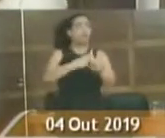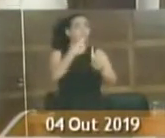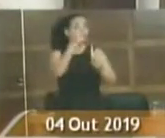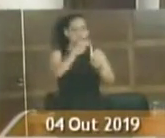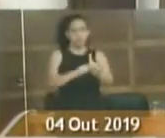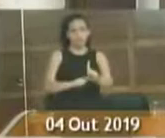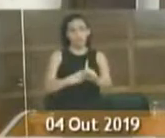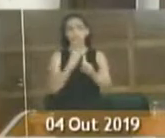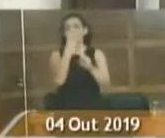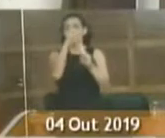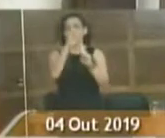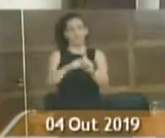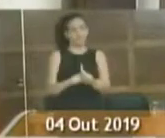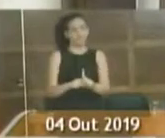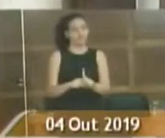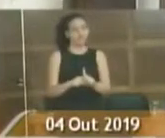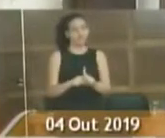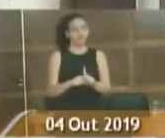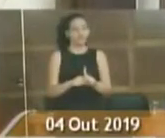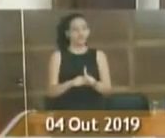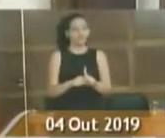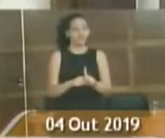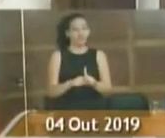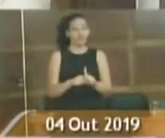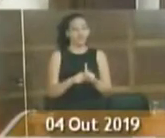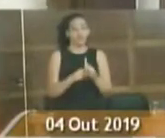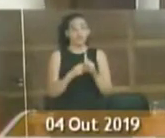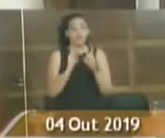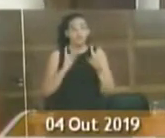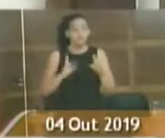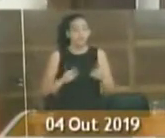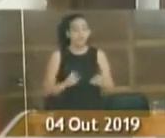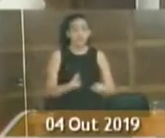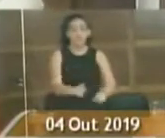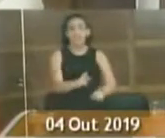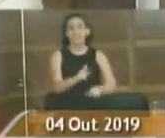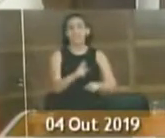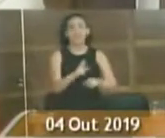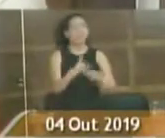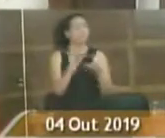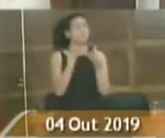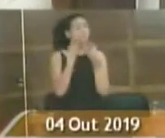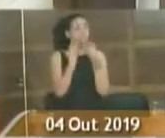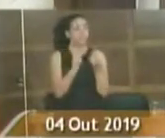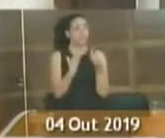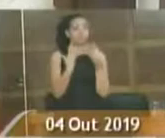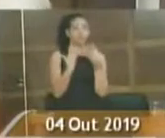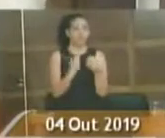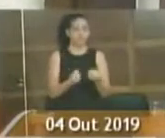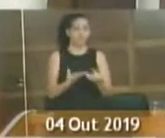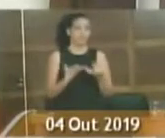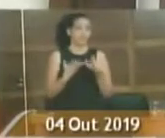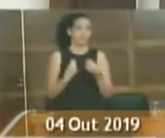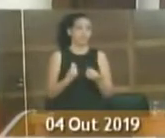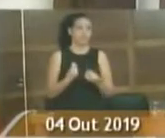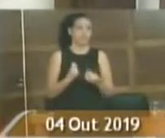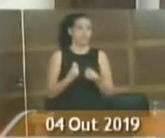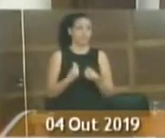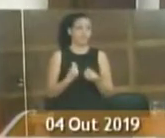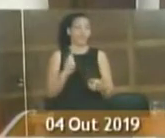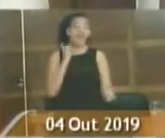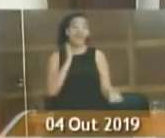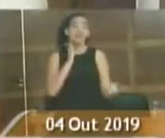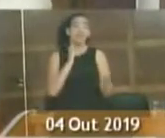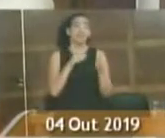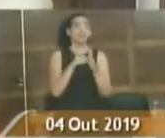2 meses, 3 meses. 3 meses para um câncer é muita coisa. Aí, até que a gente descobrir